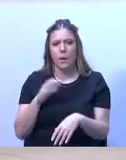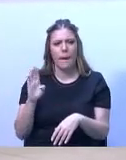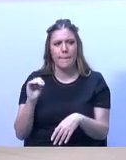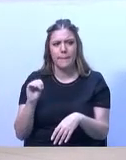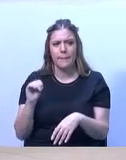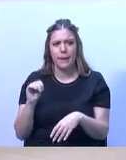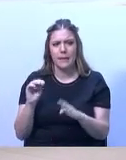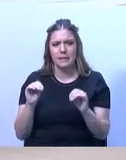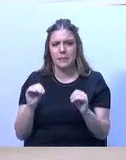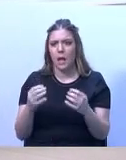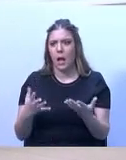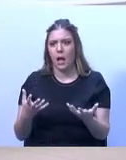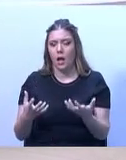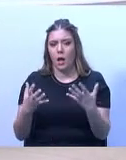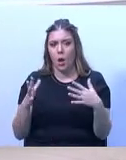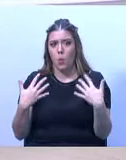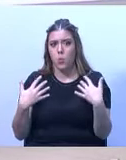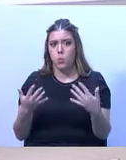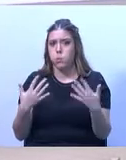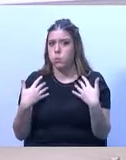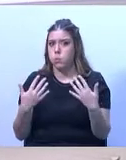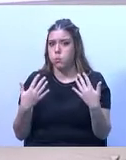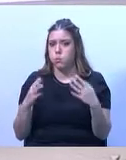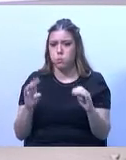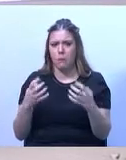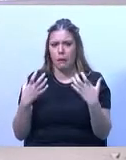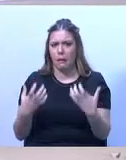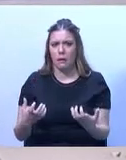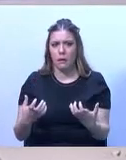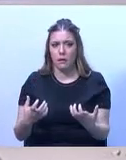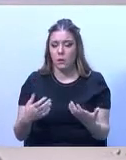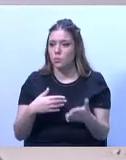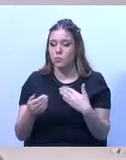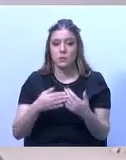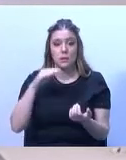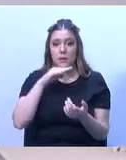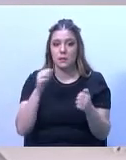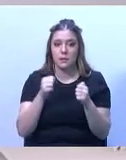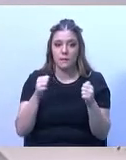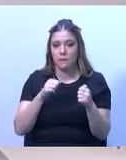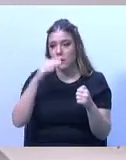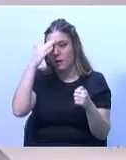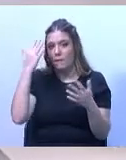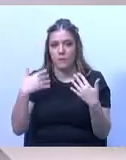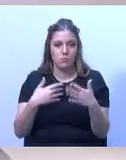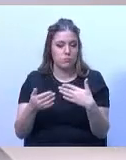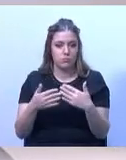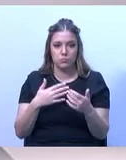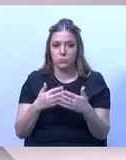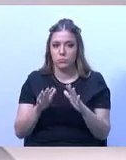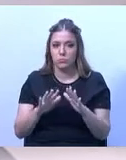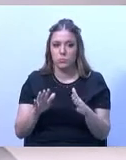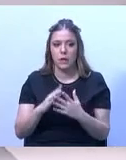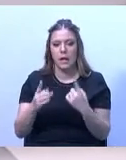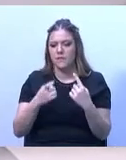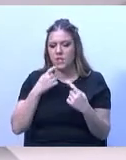pés, seja de inverno, seja de verão, em que, pronto, obriga-me a descobrir-me, a procurar o chão, colocar o